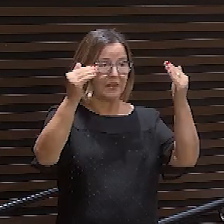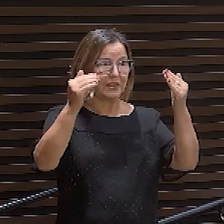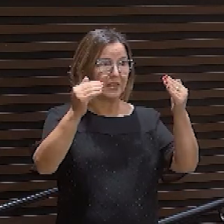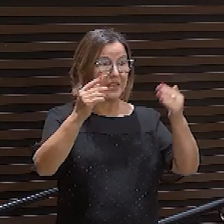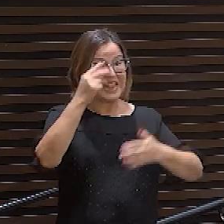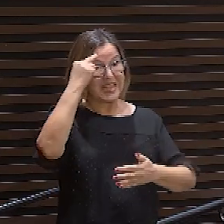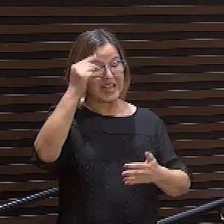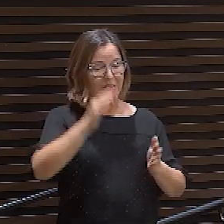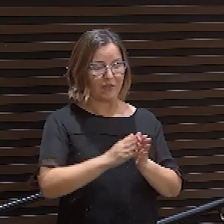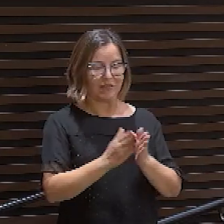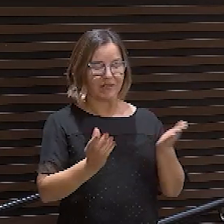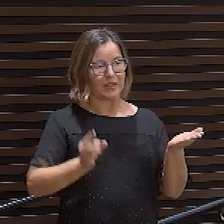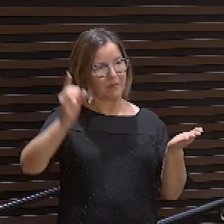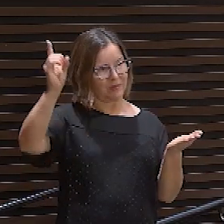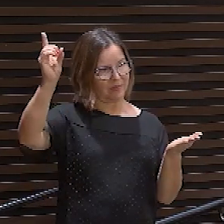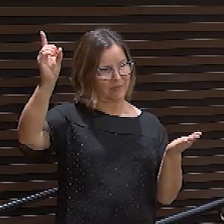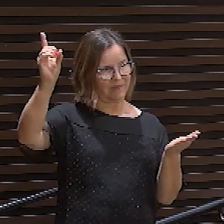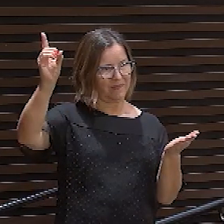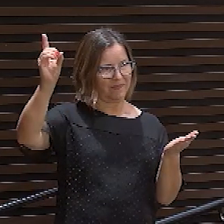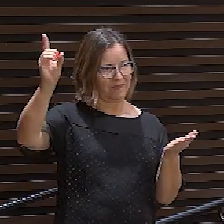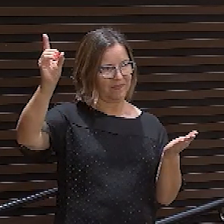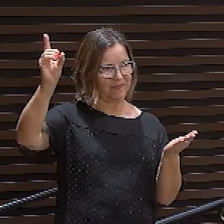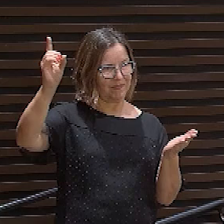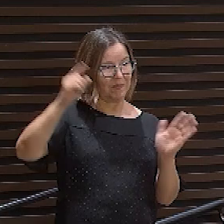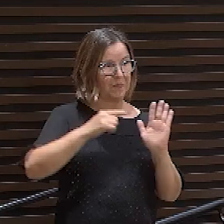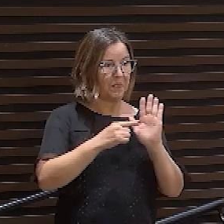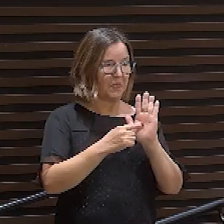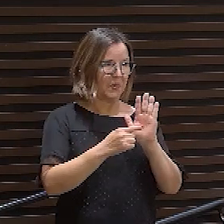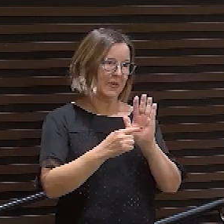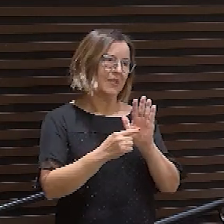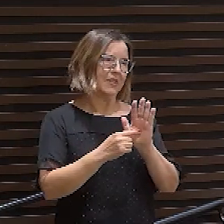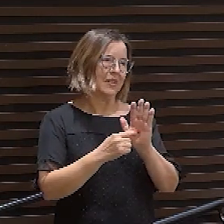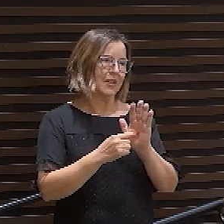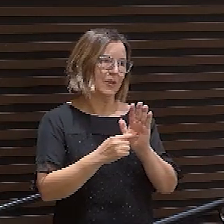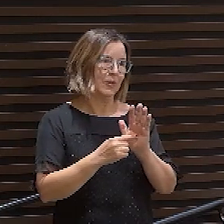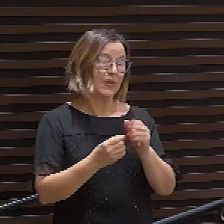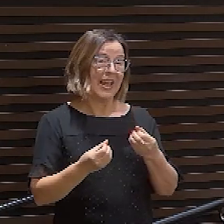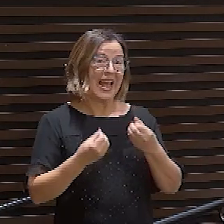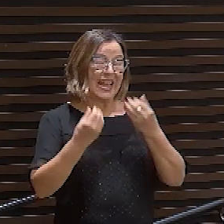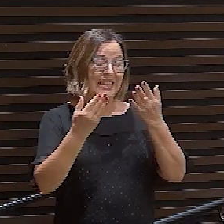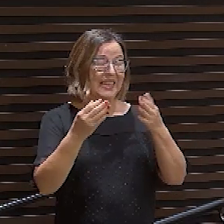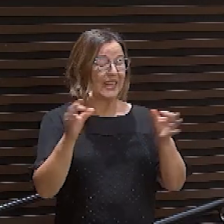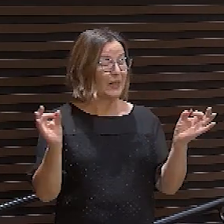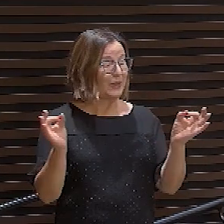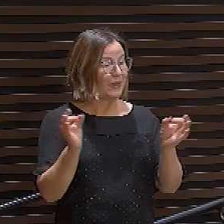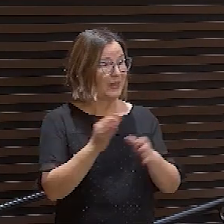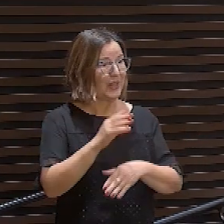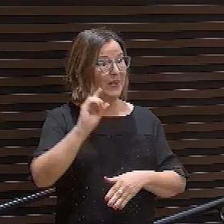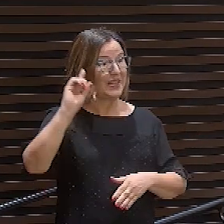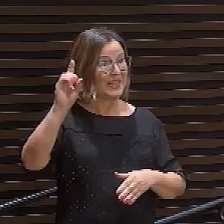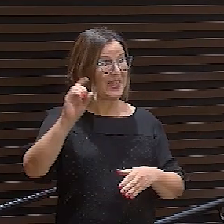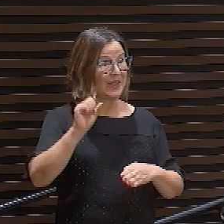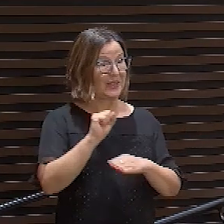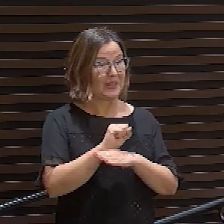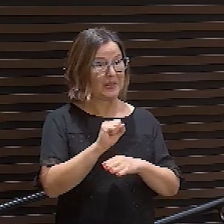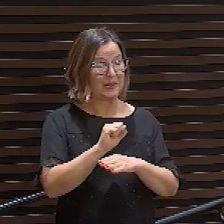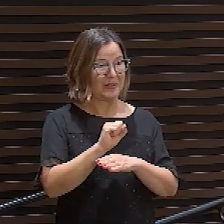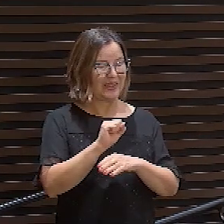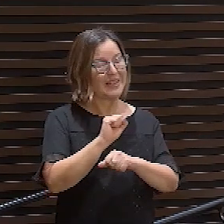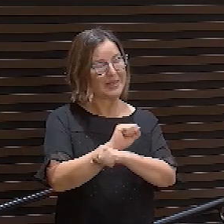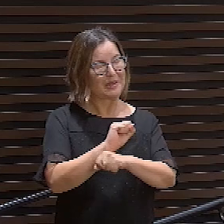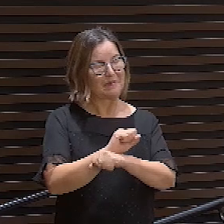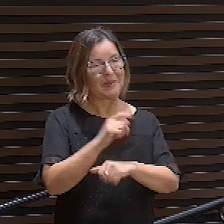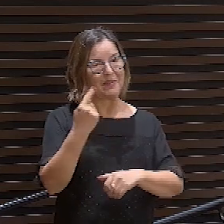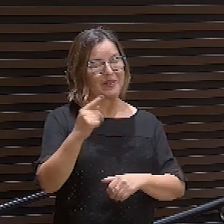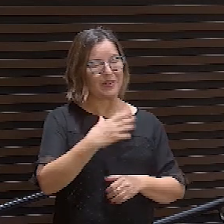bíblica, apontando para a entrega total que Deus espera dos seus filhos. Senhor, eu estou